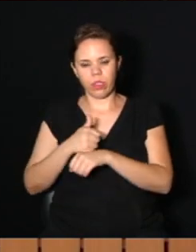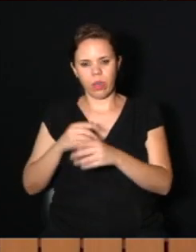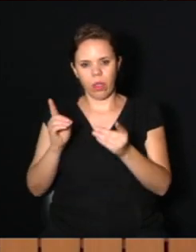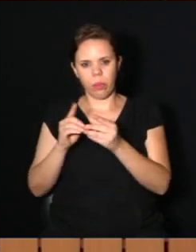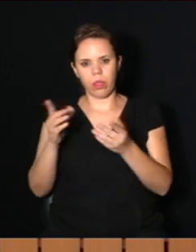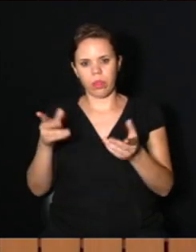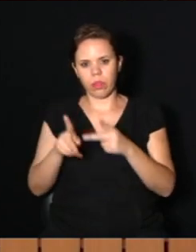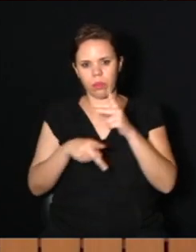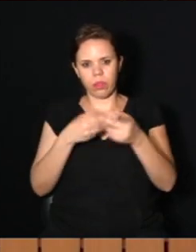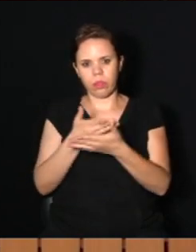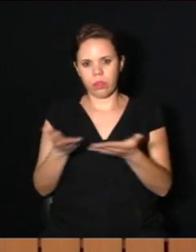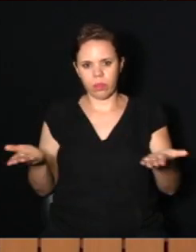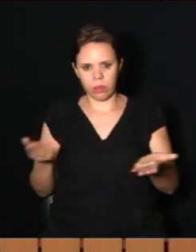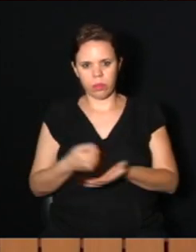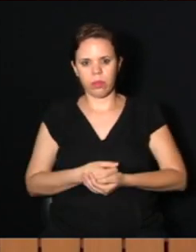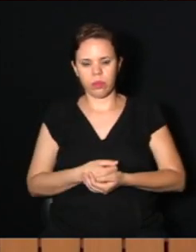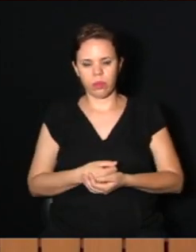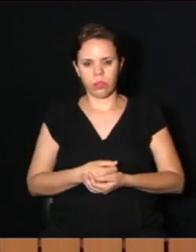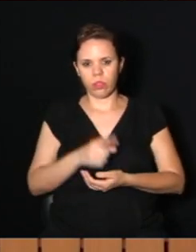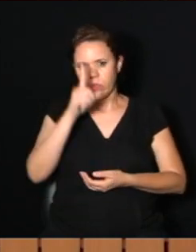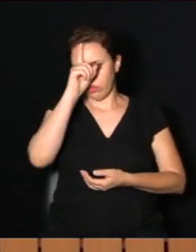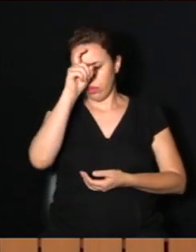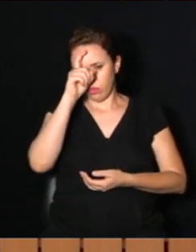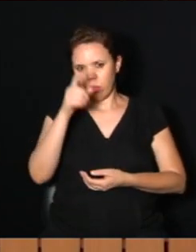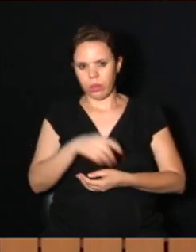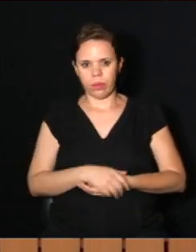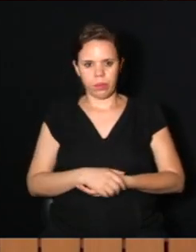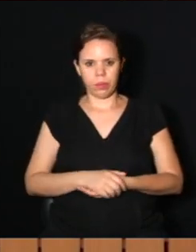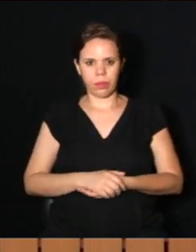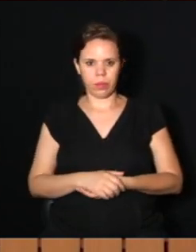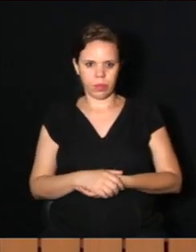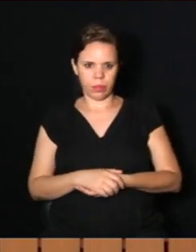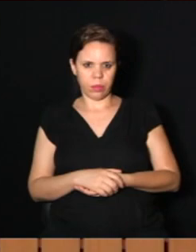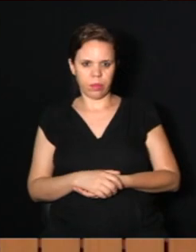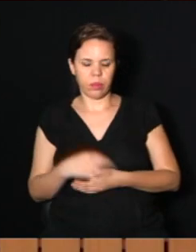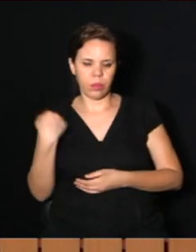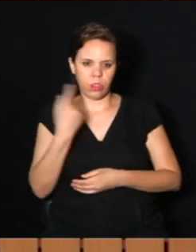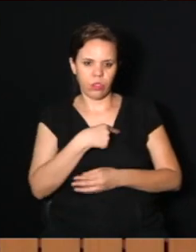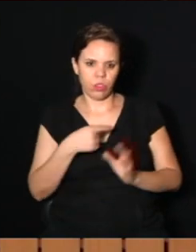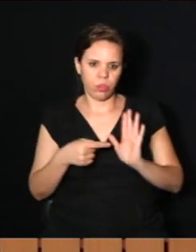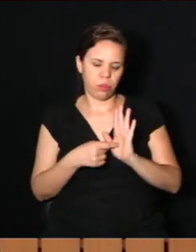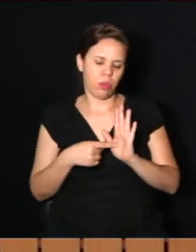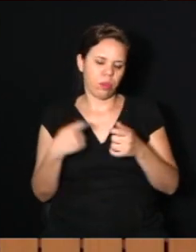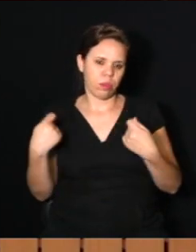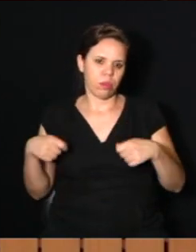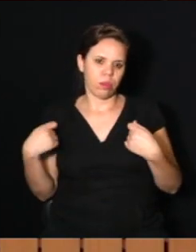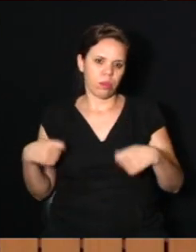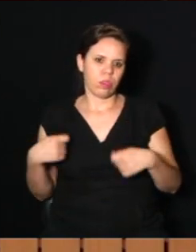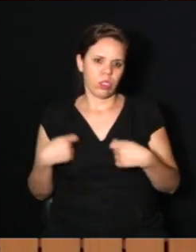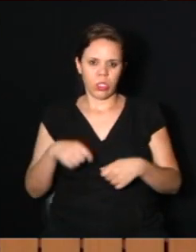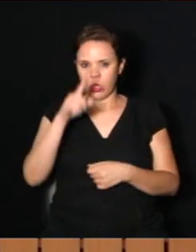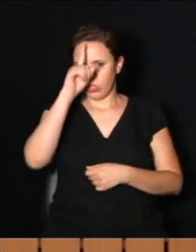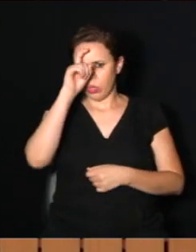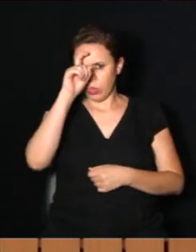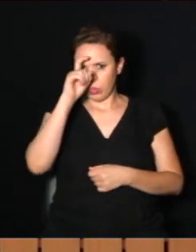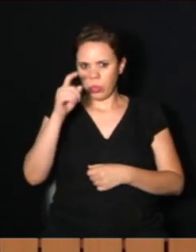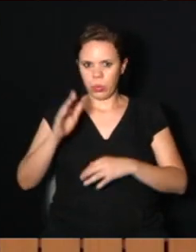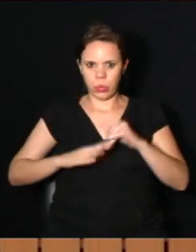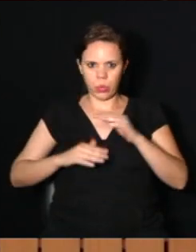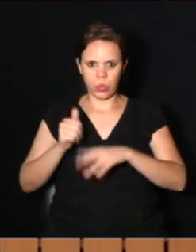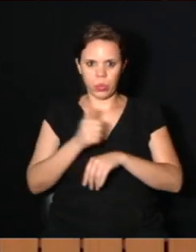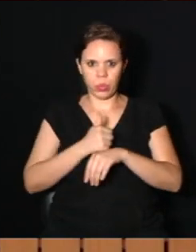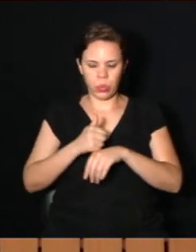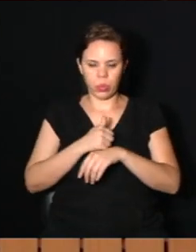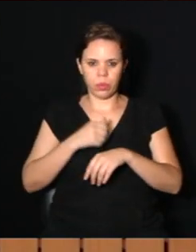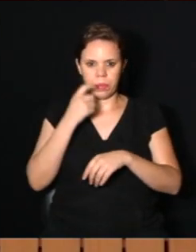atendimento à população do hospital. Então, quando a gente sinaliza, né, a necessidade de um profissional por enfermaria, a